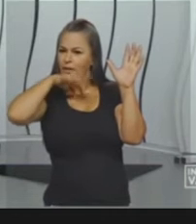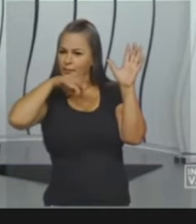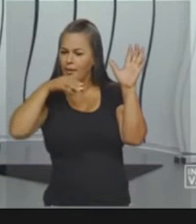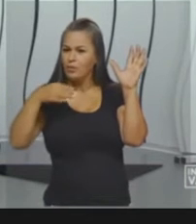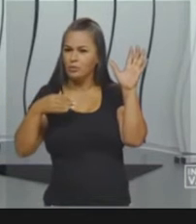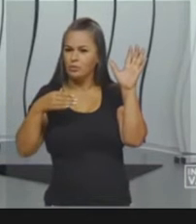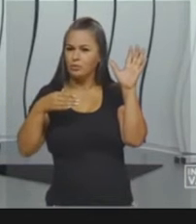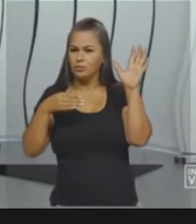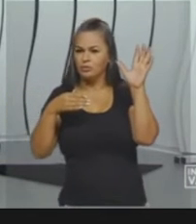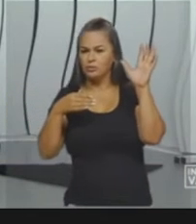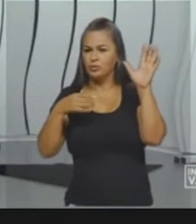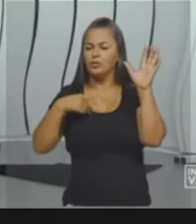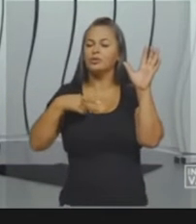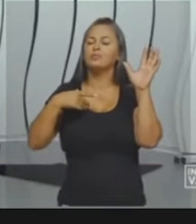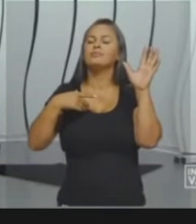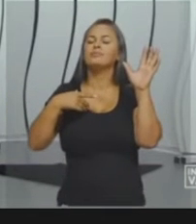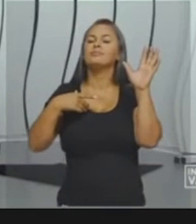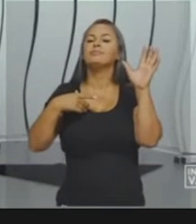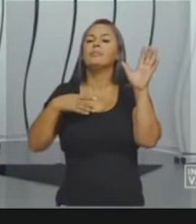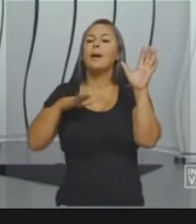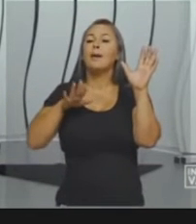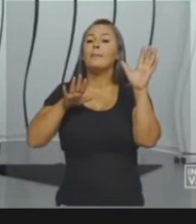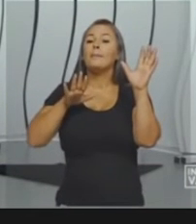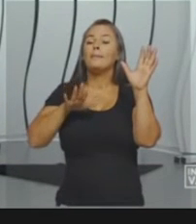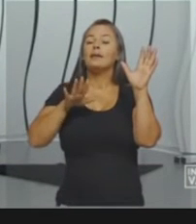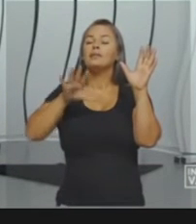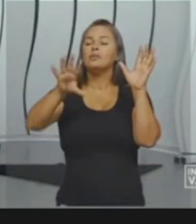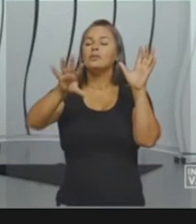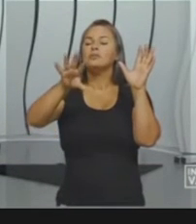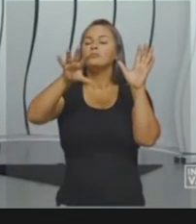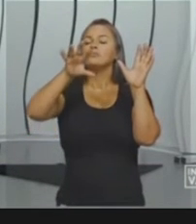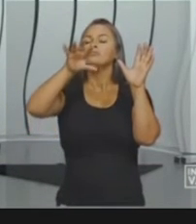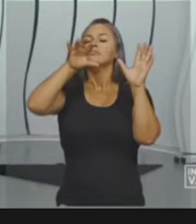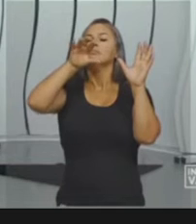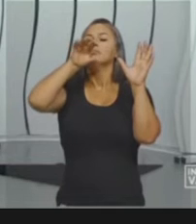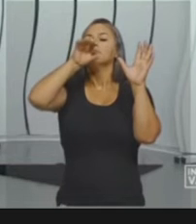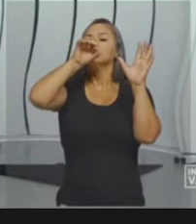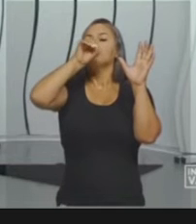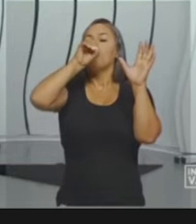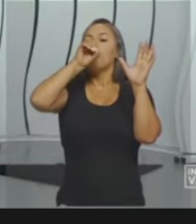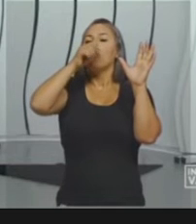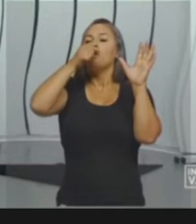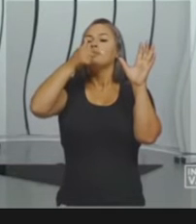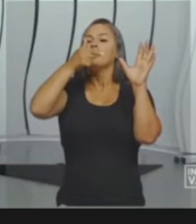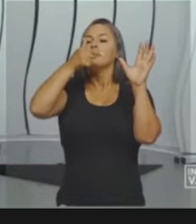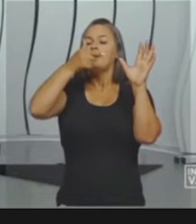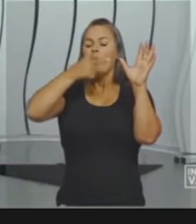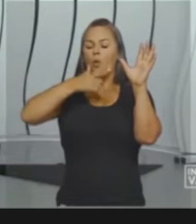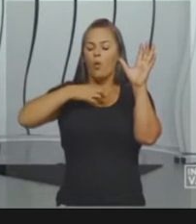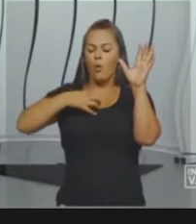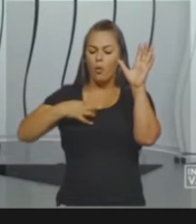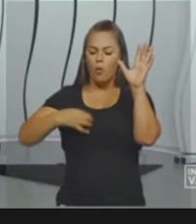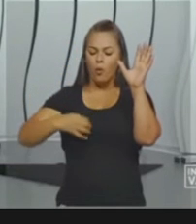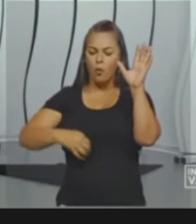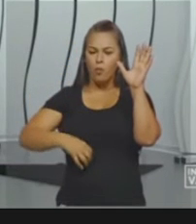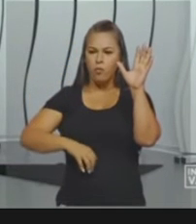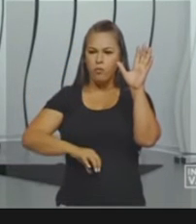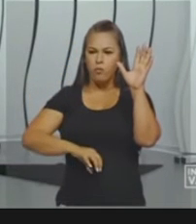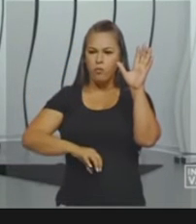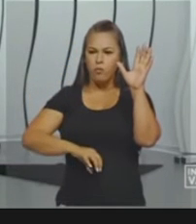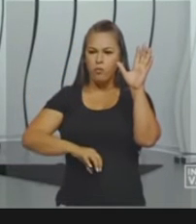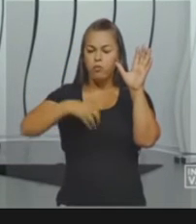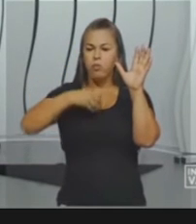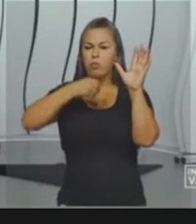Maravilha, a planta me fez bem. Só que eu devolvo para o ambiente gás carbônico. E o que a planta usa? Gás carbônico. É uma